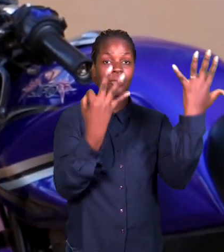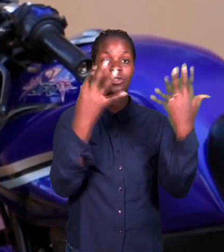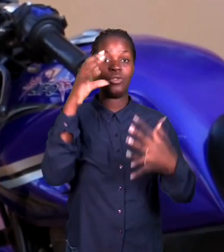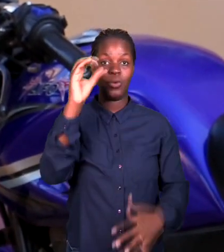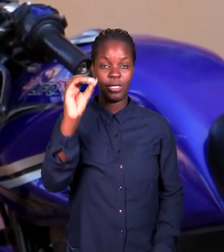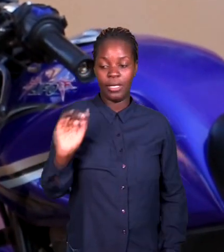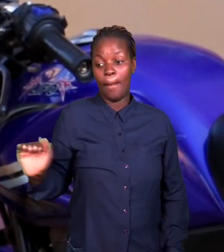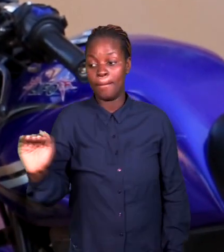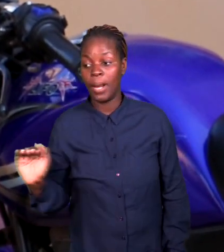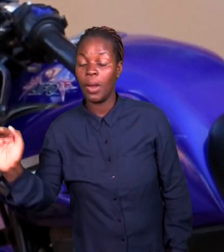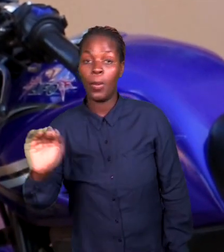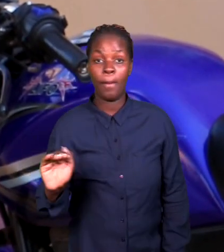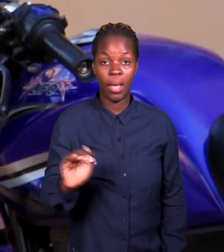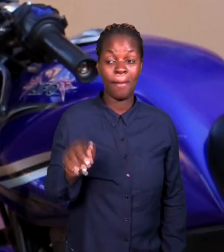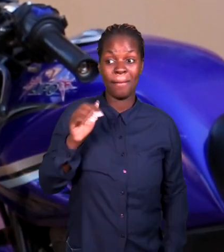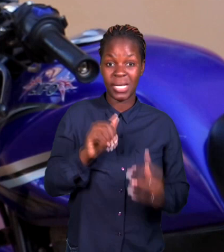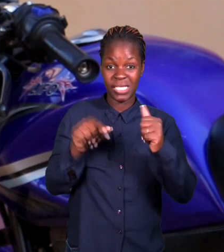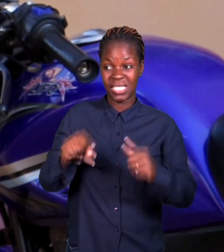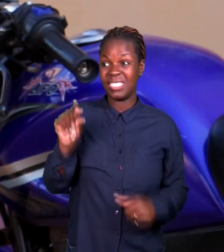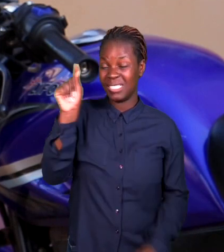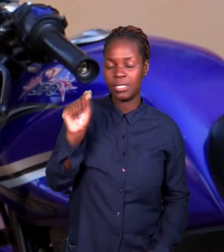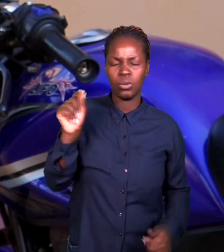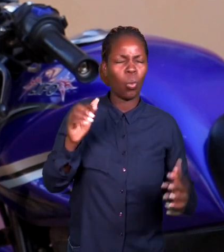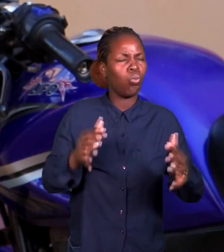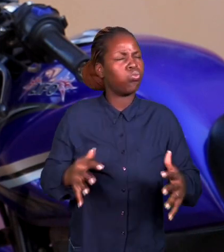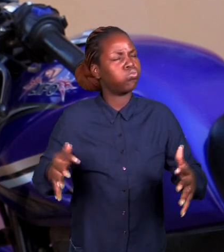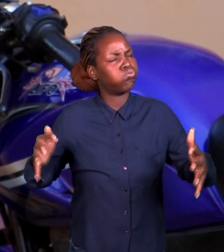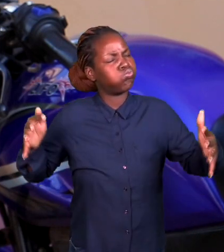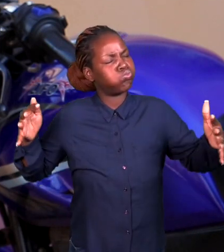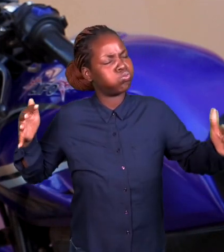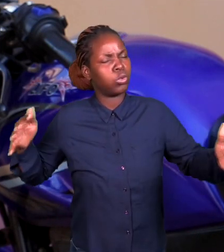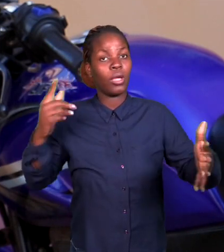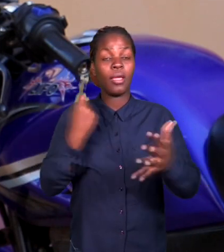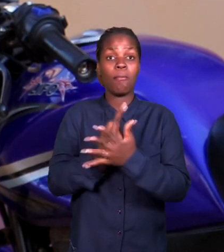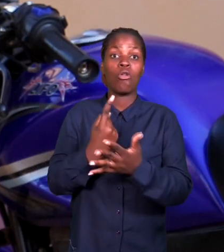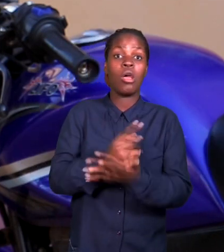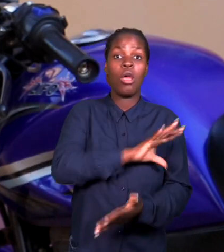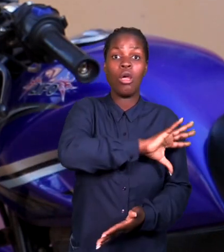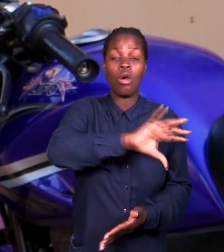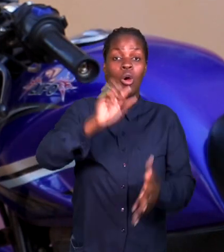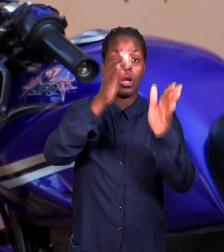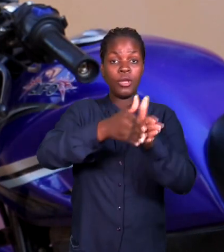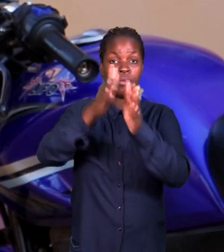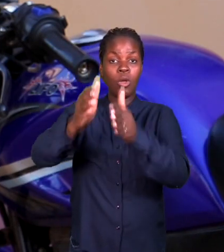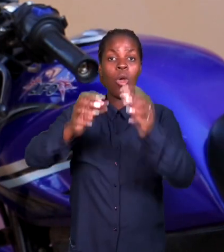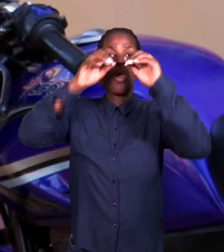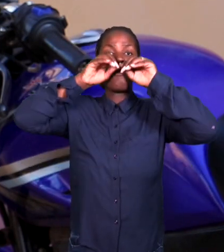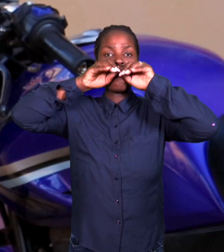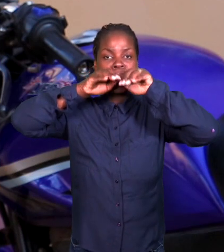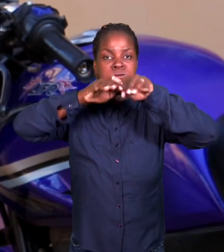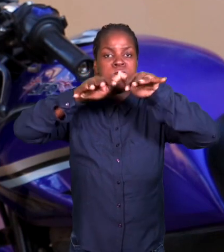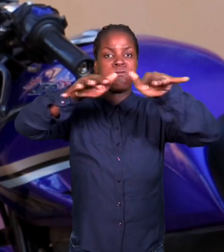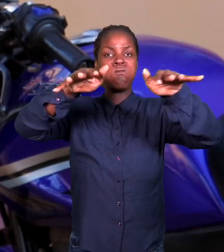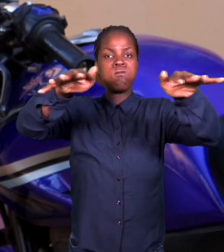que nós estamos a passar, mas acreditamos que o distrito de Mugovolas é muito grande e precisaríamos de fazer com que as nossas